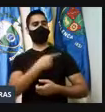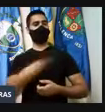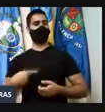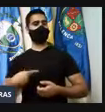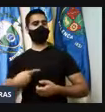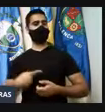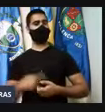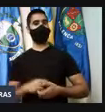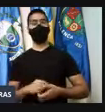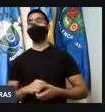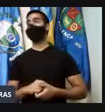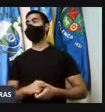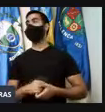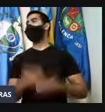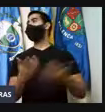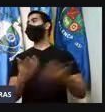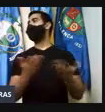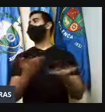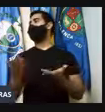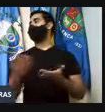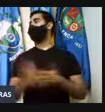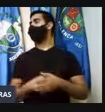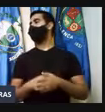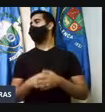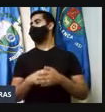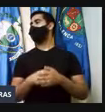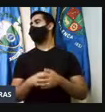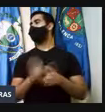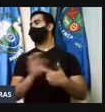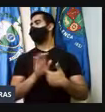da Igreja Casa, encaminhe o presidente, indicação ao